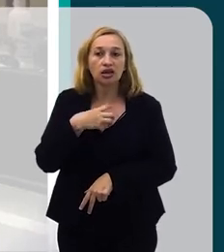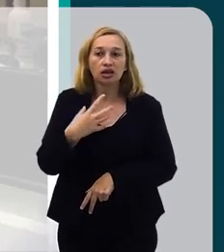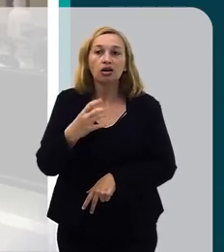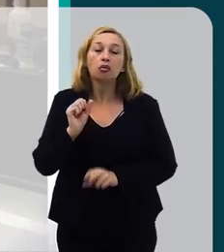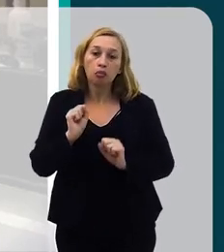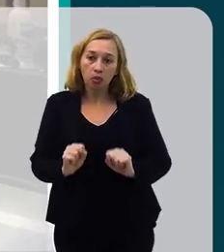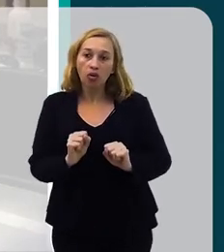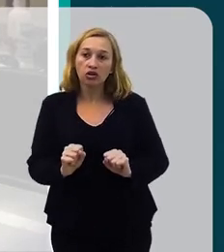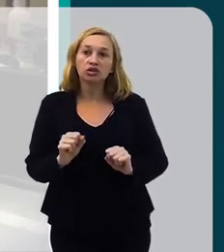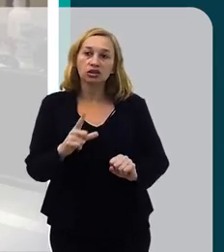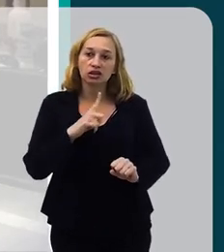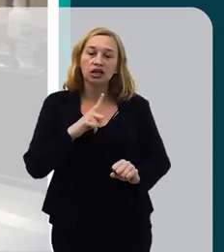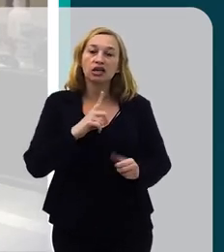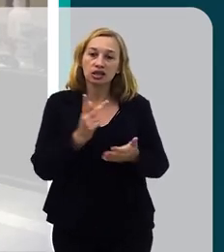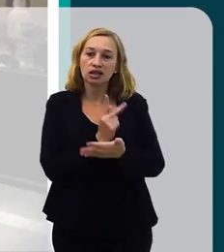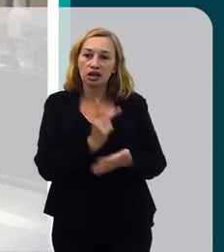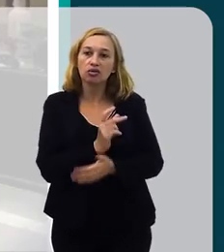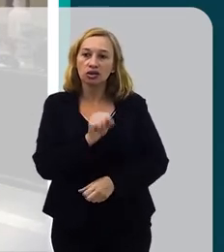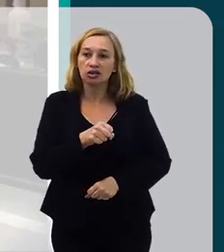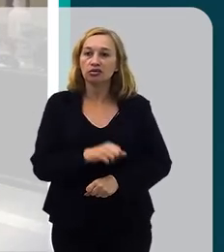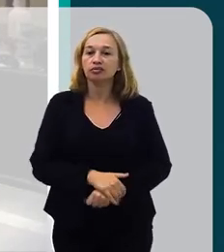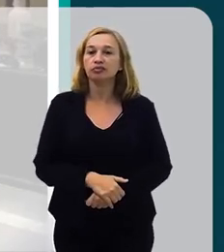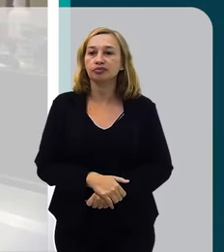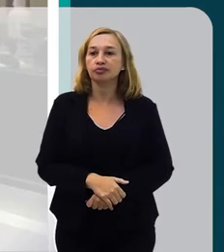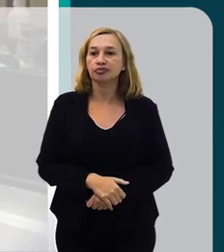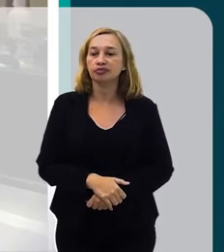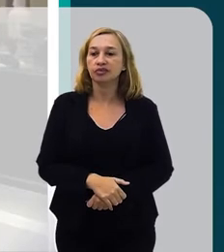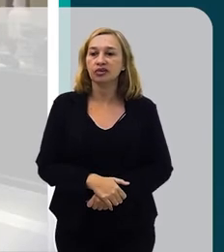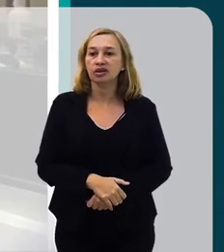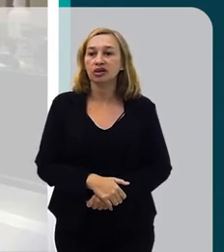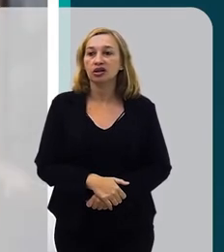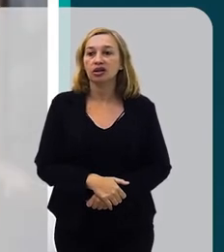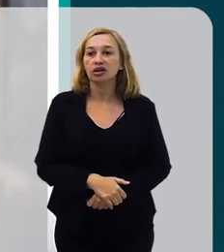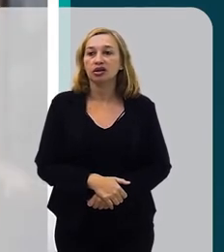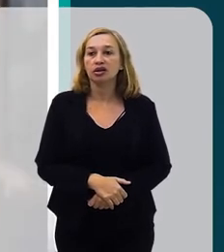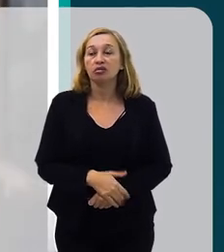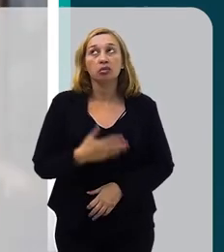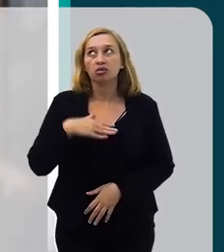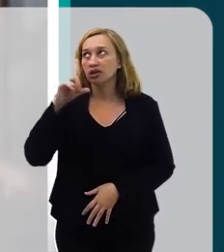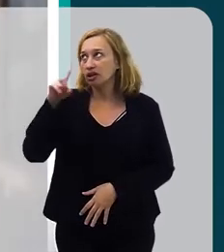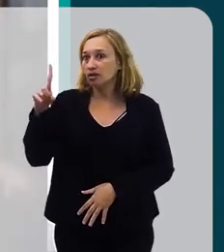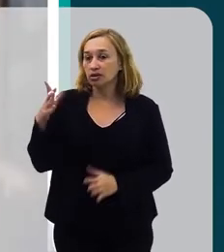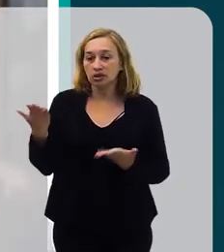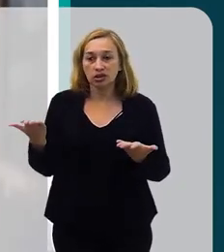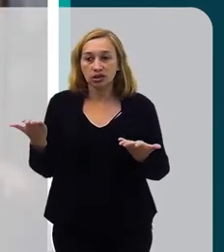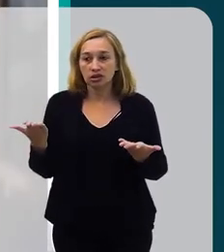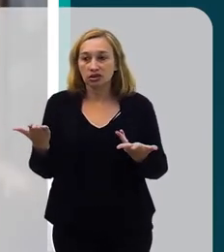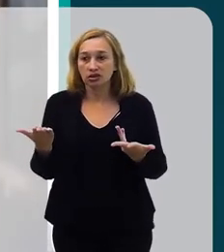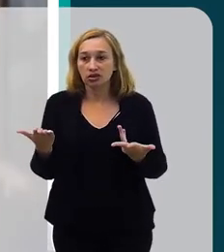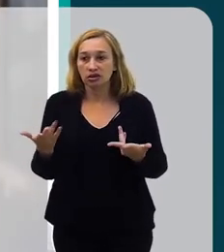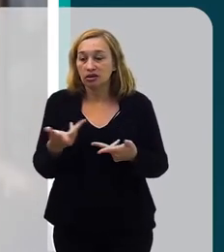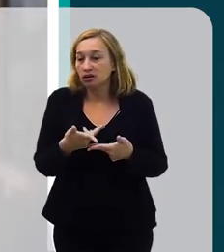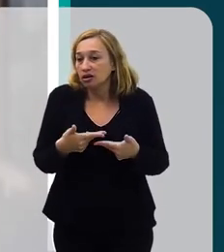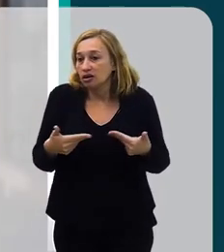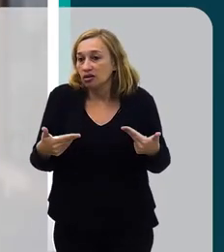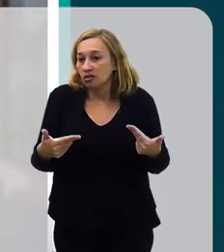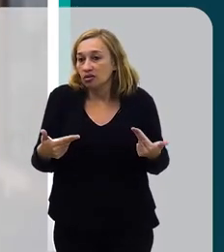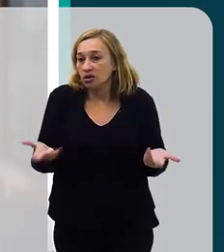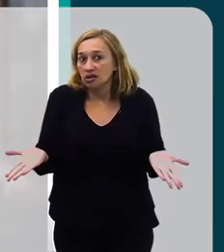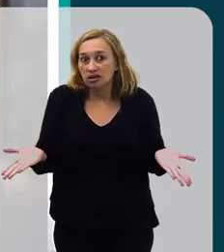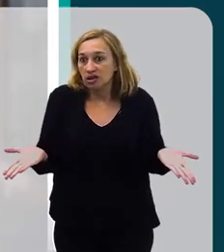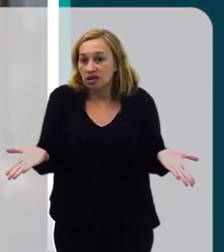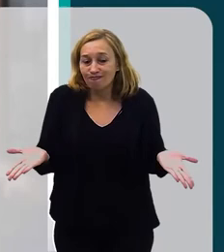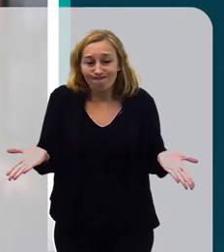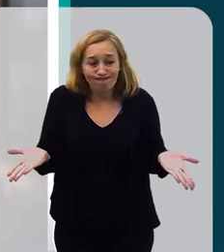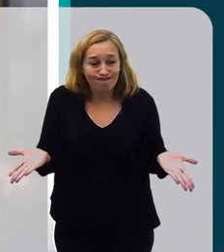pessoa se identifica, pode haver sim esse erro. Meu Deus, isso é uma coisa